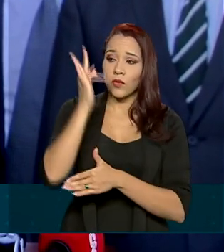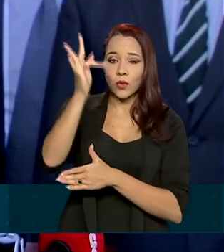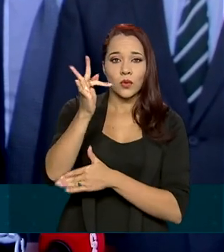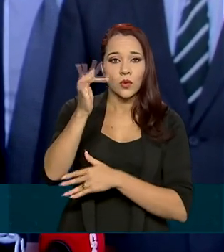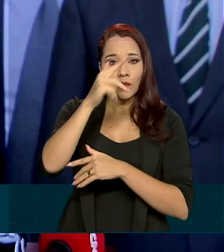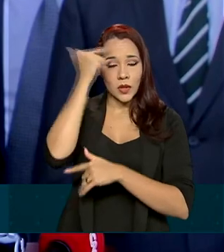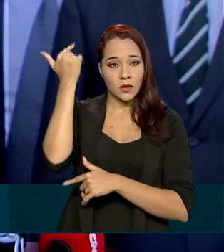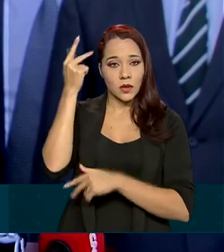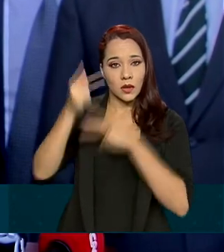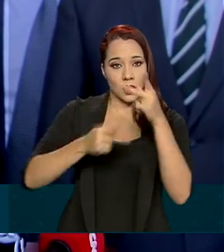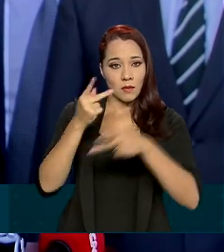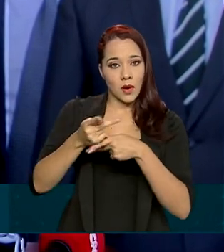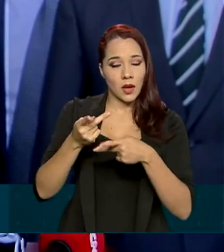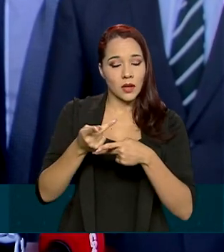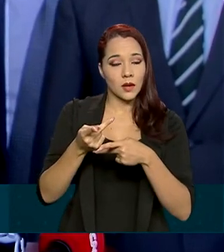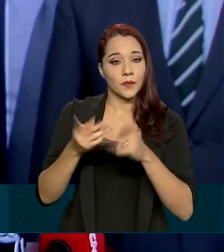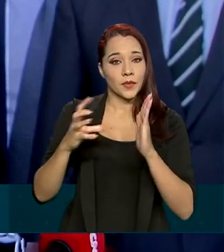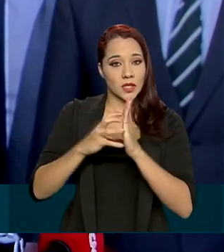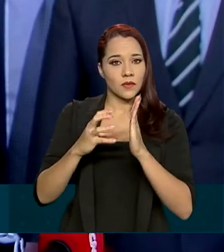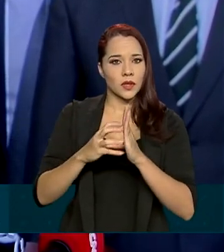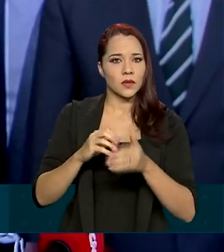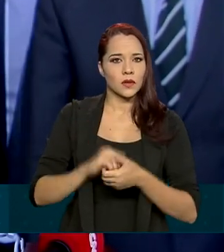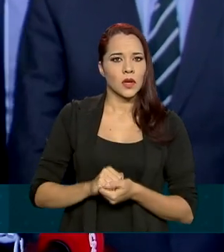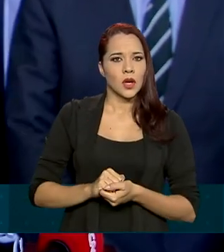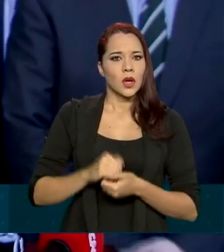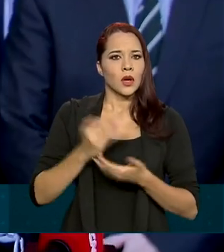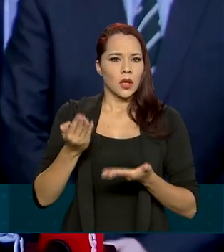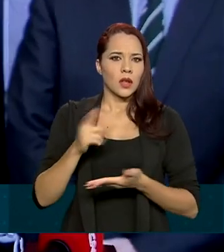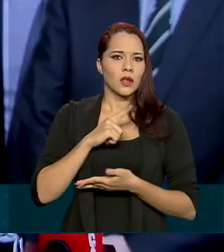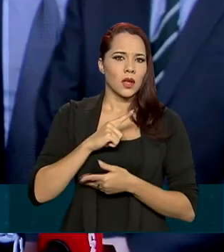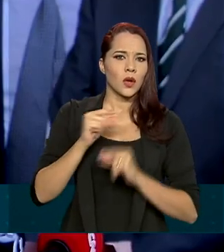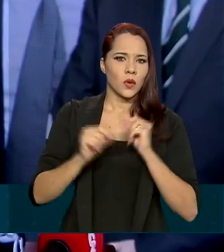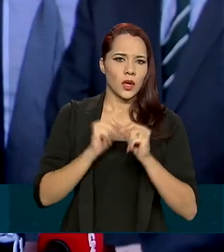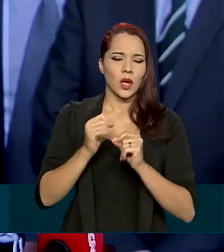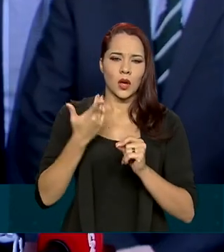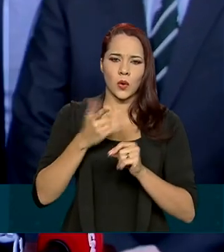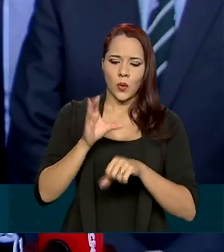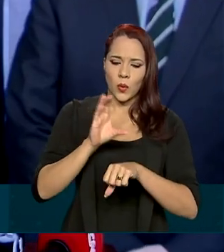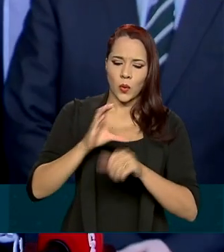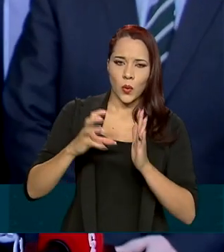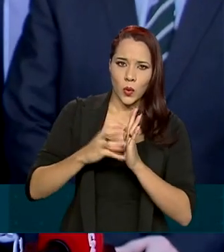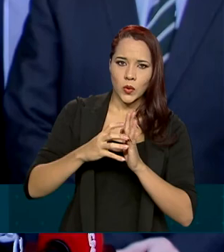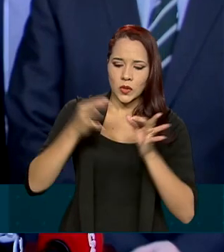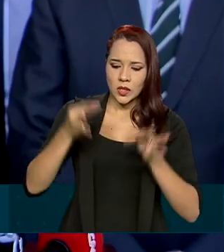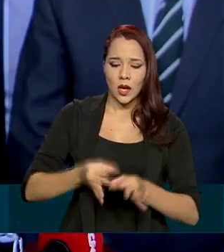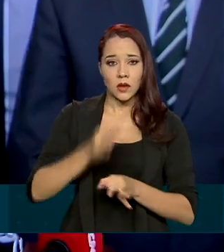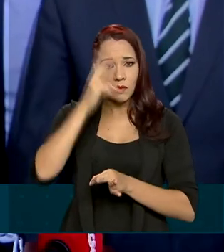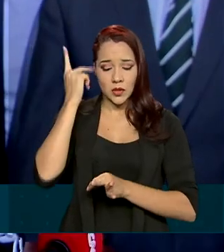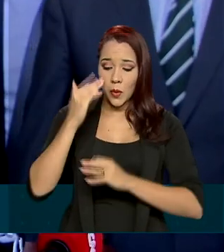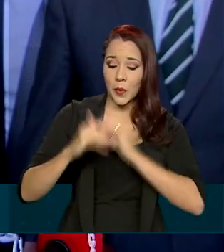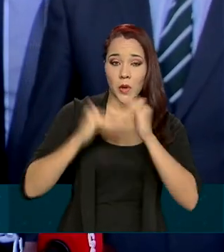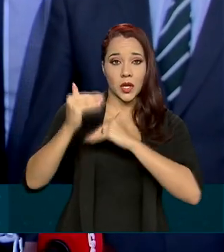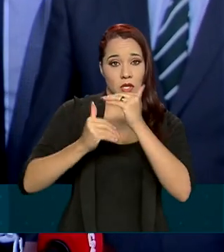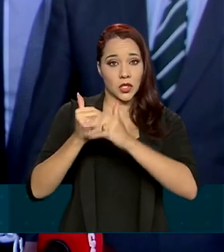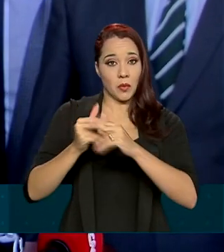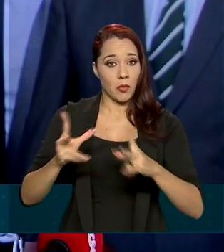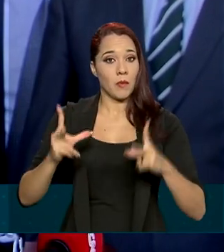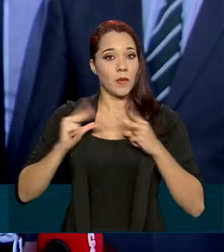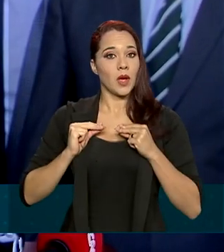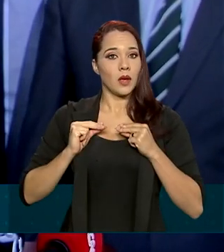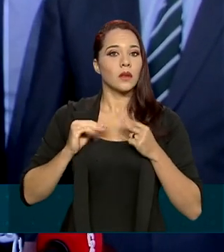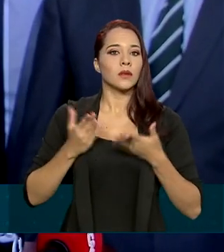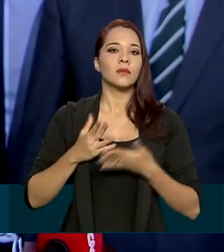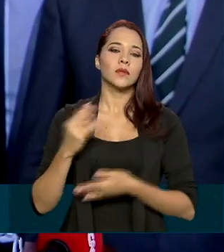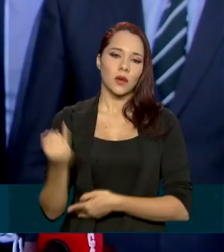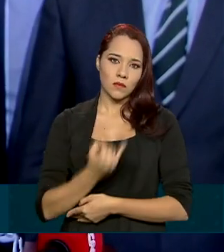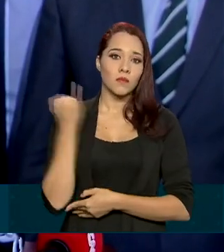qualidade, com meritocracia, com concursos exigentes, promoção por mérito. Então, é importante porque